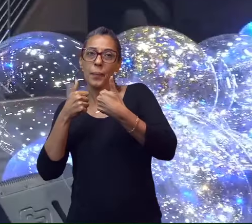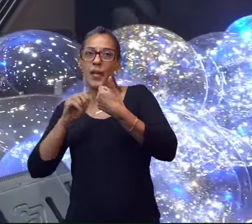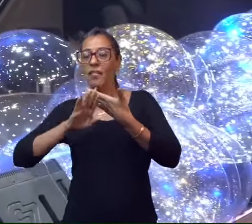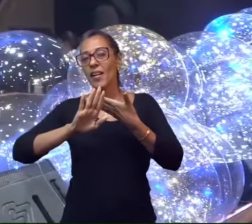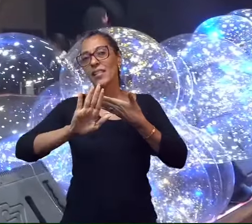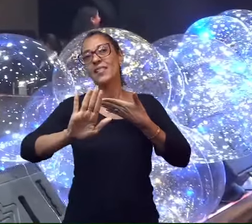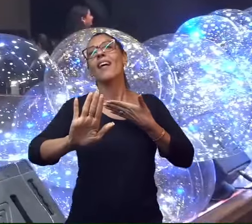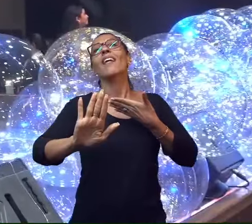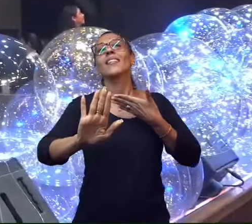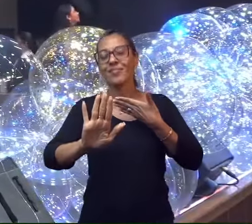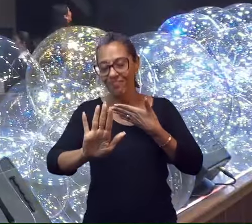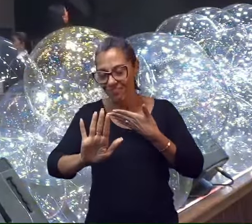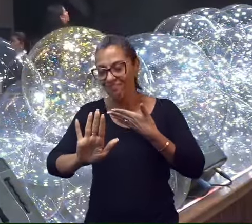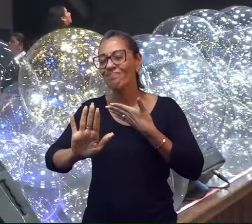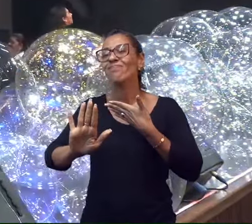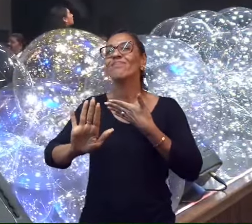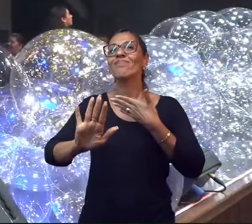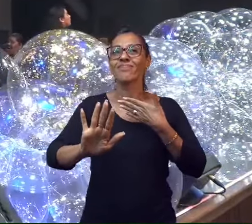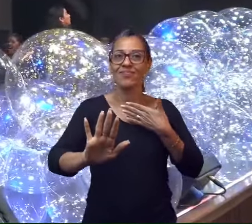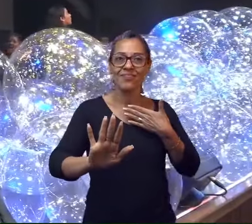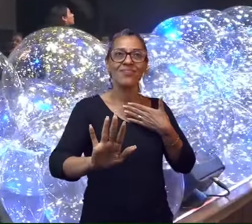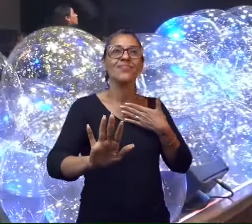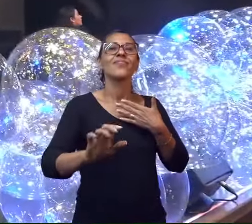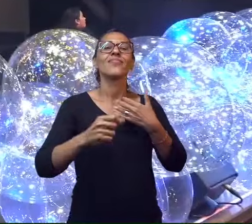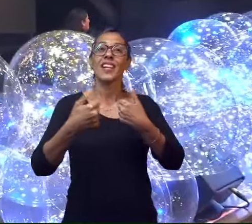te avançar